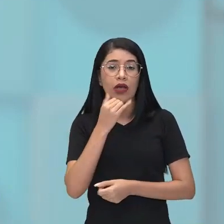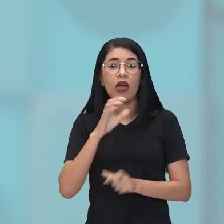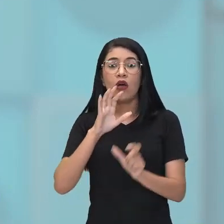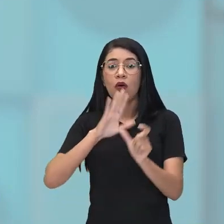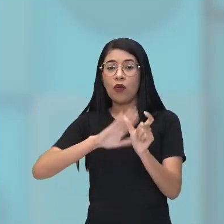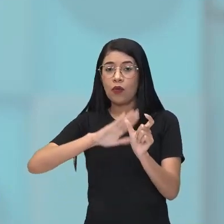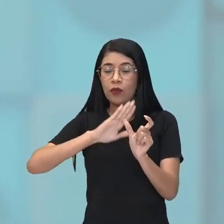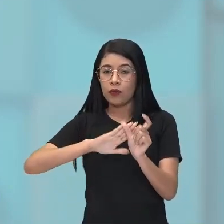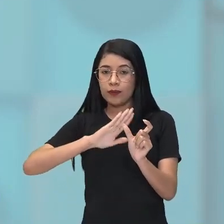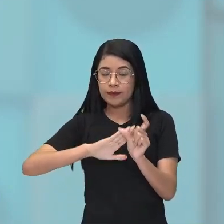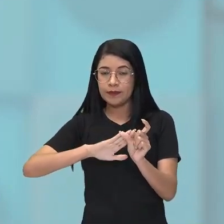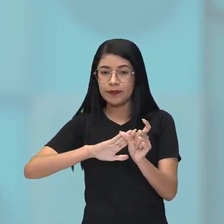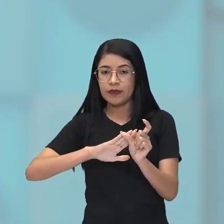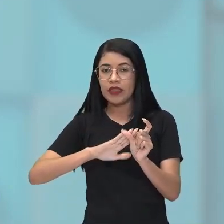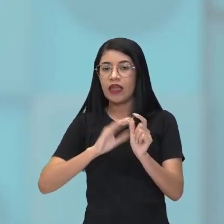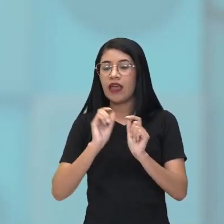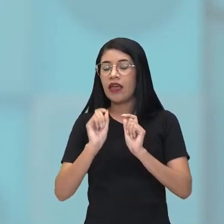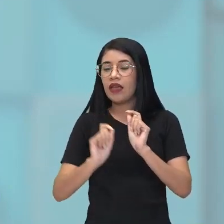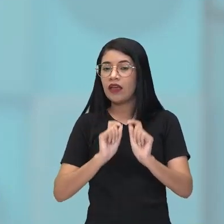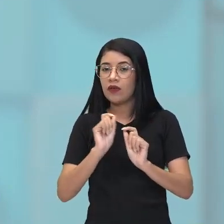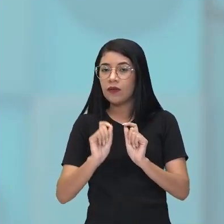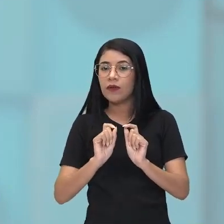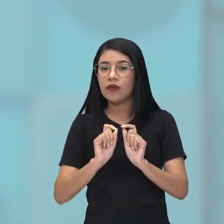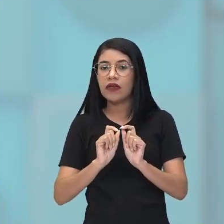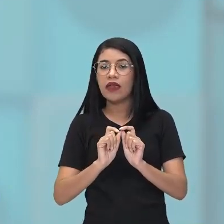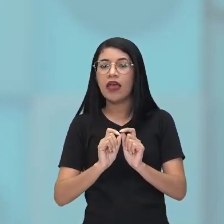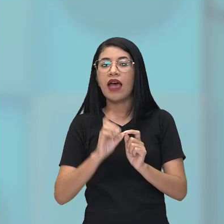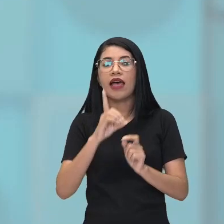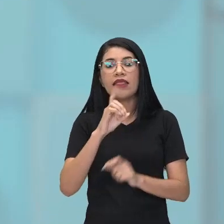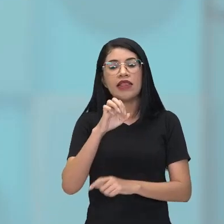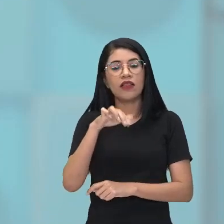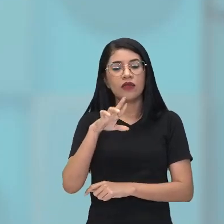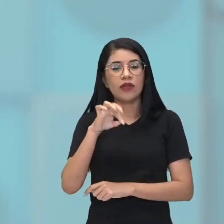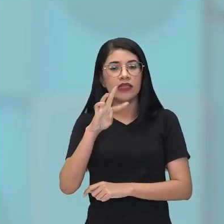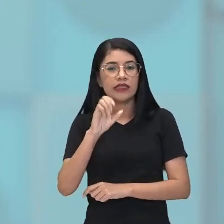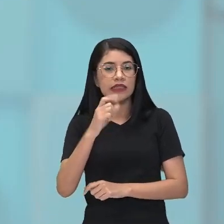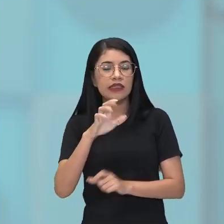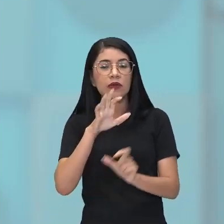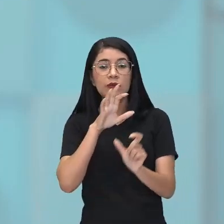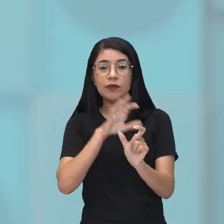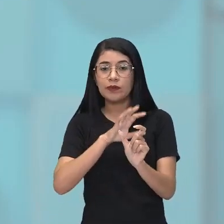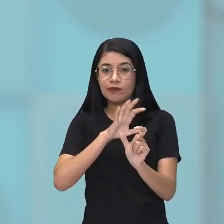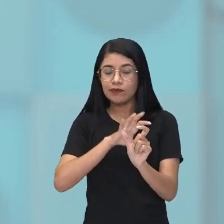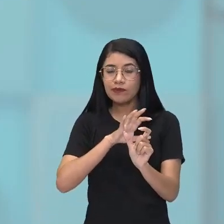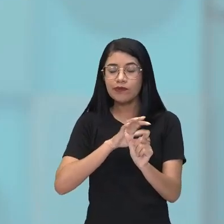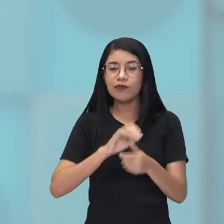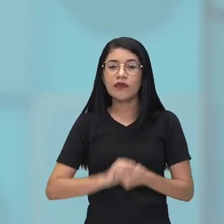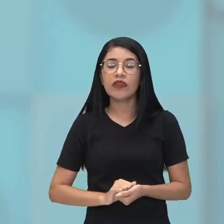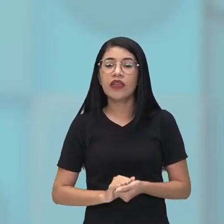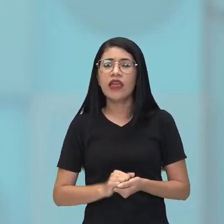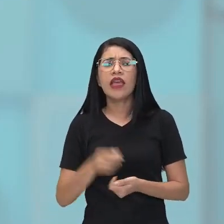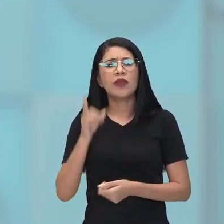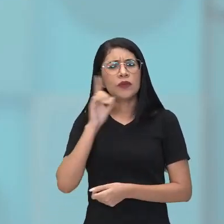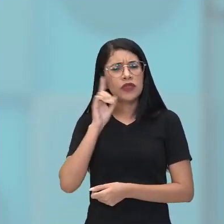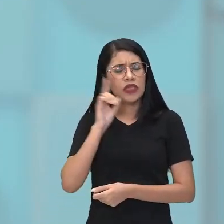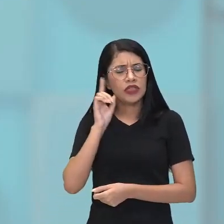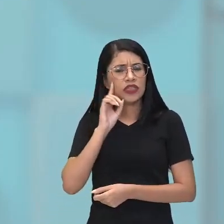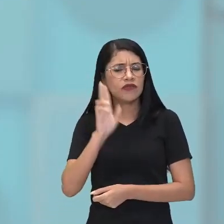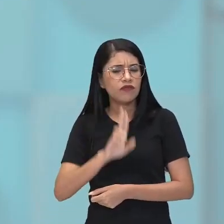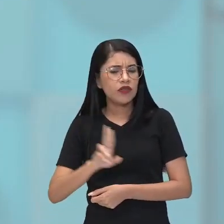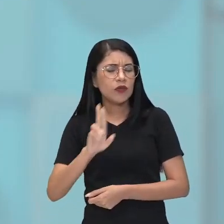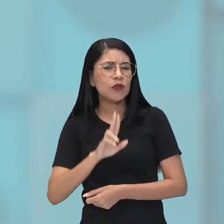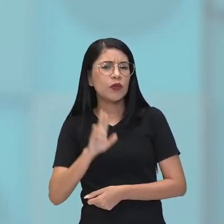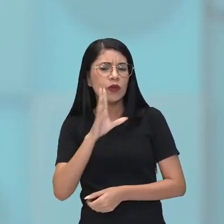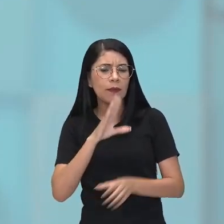conotação se opõe justamente à denotação. A denotação é sim a linguagem do dia a dia, do cotidiano, aqui a